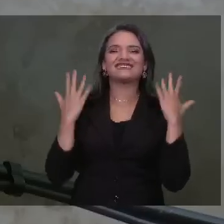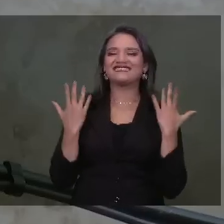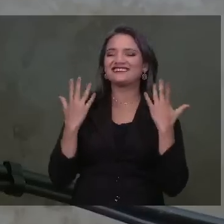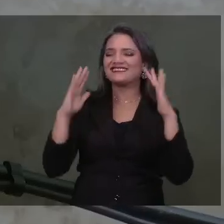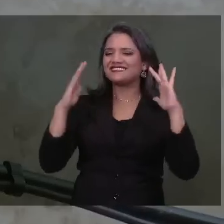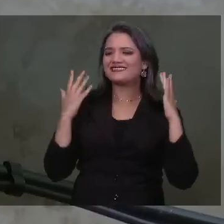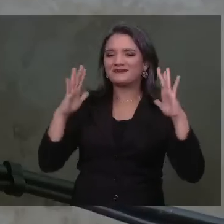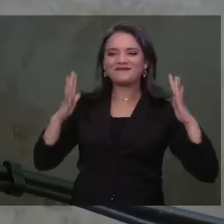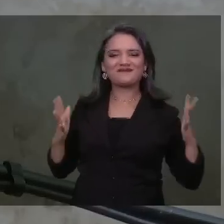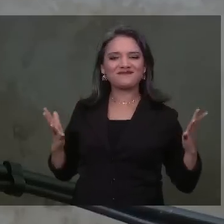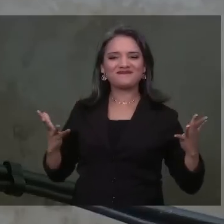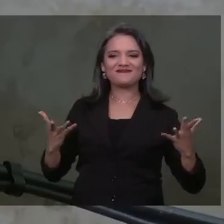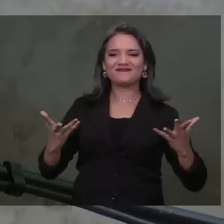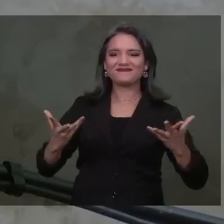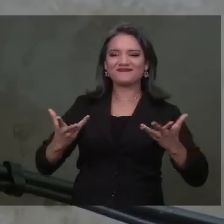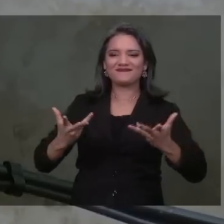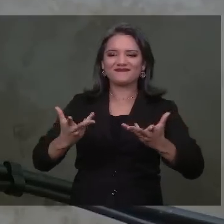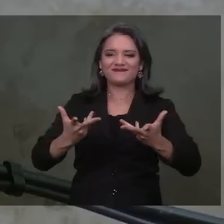idolatrada,